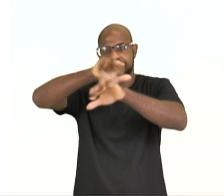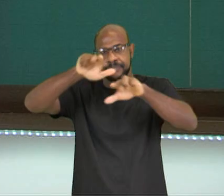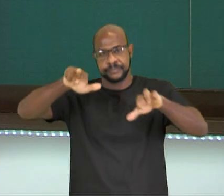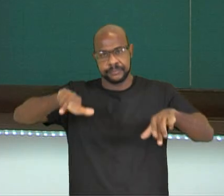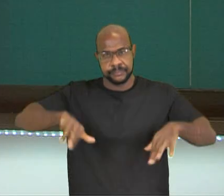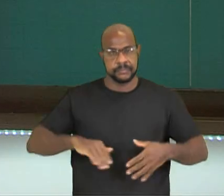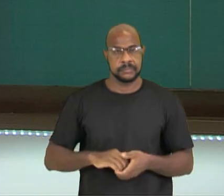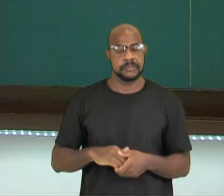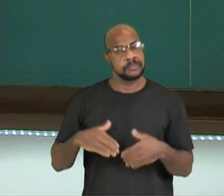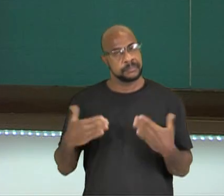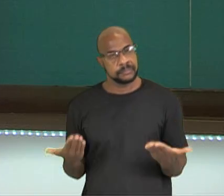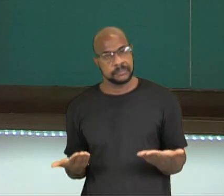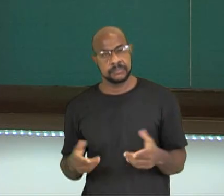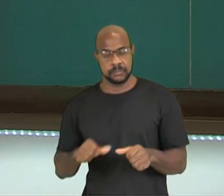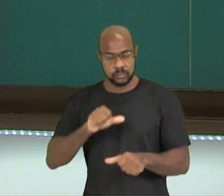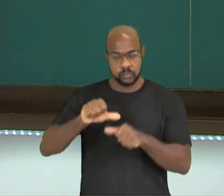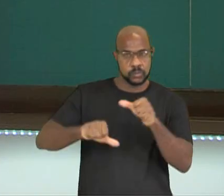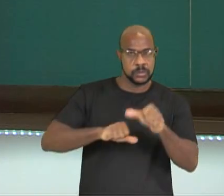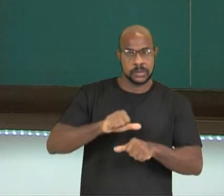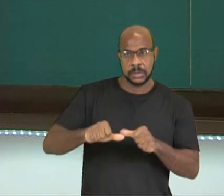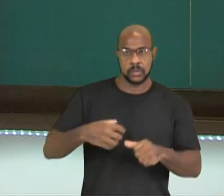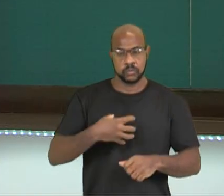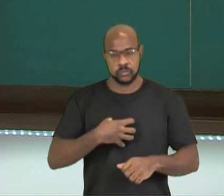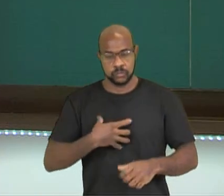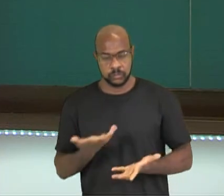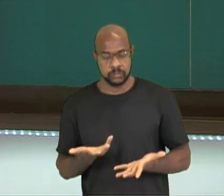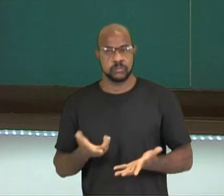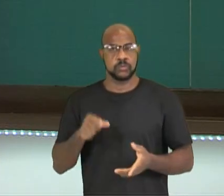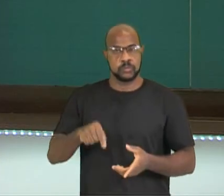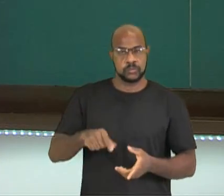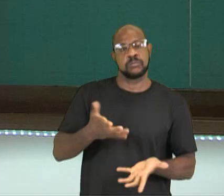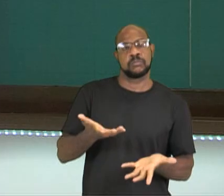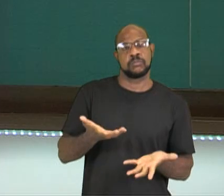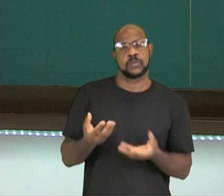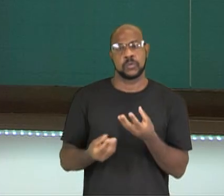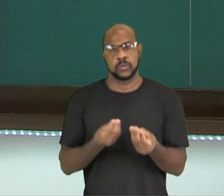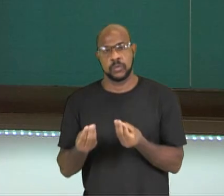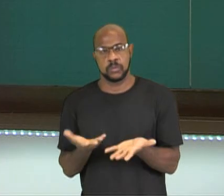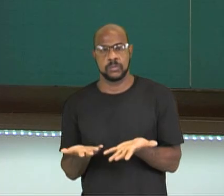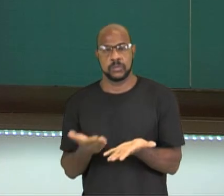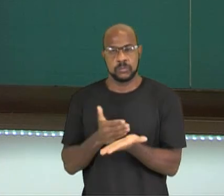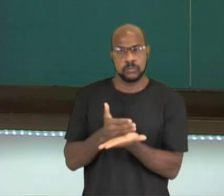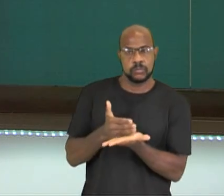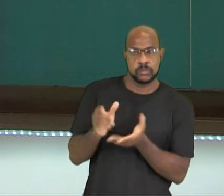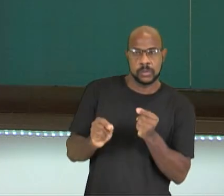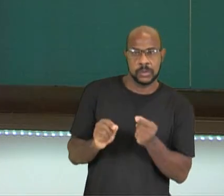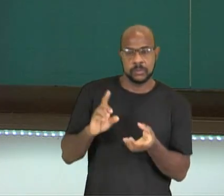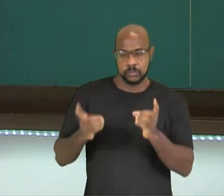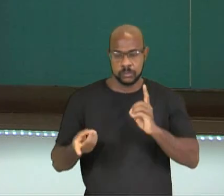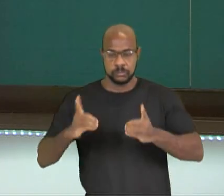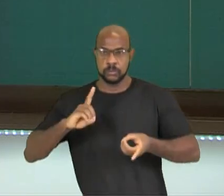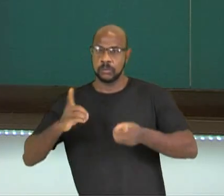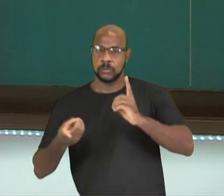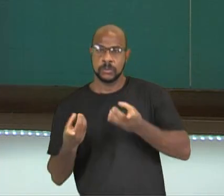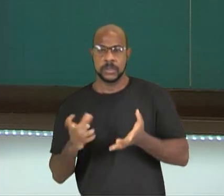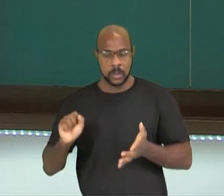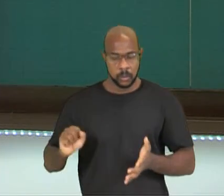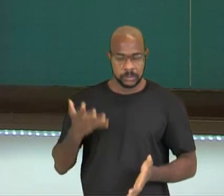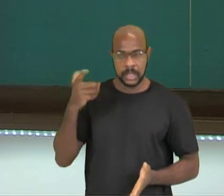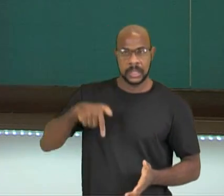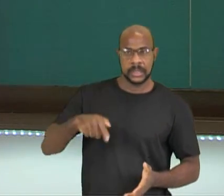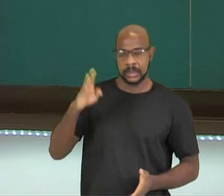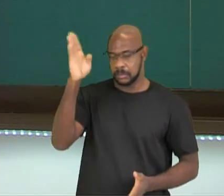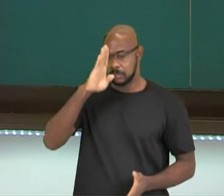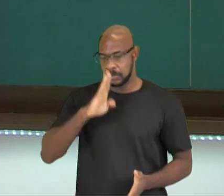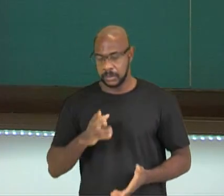ou seja, mudar a forma a partir de um certo dinamismo que acontece